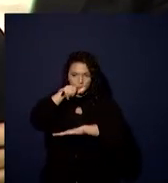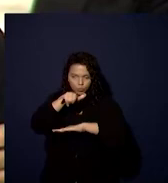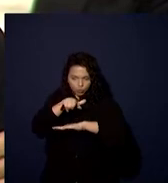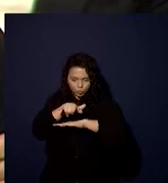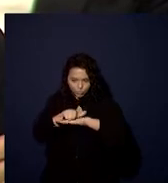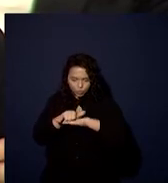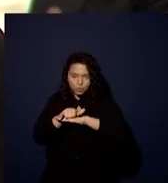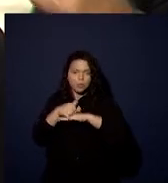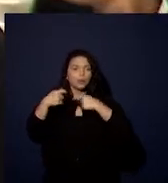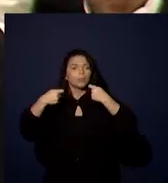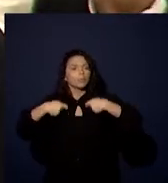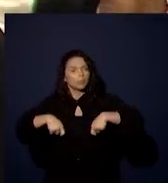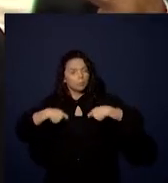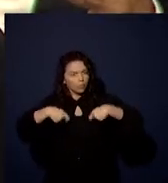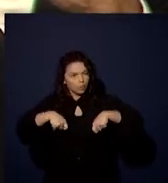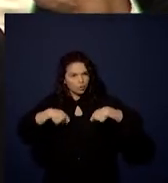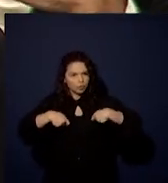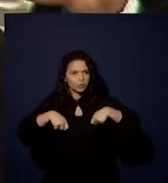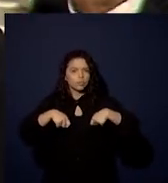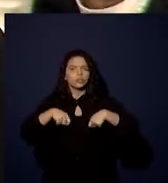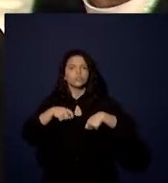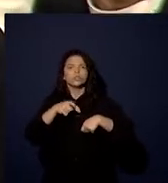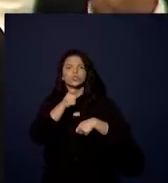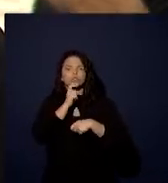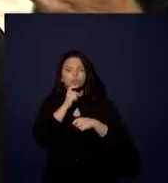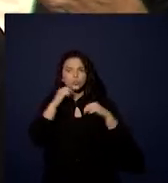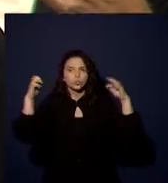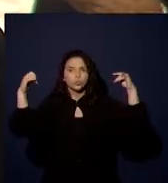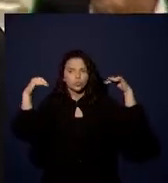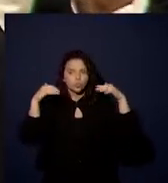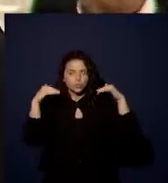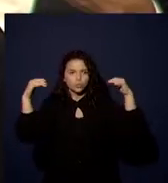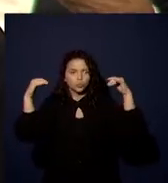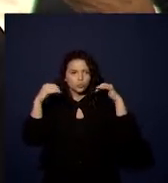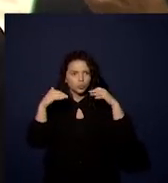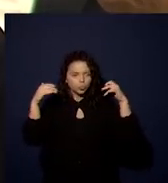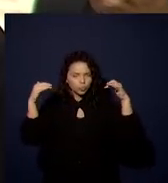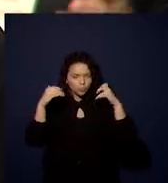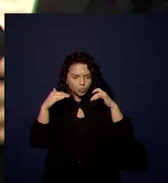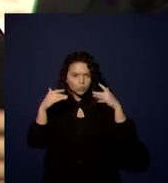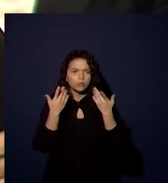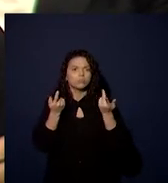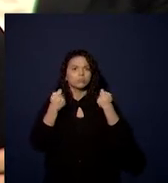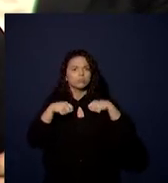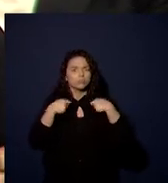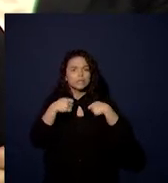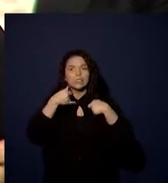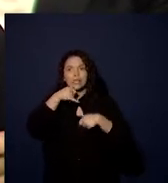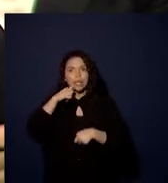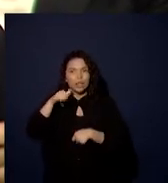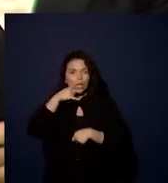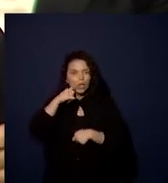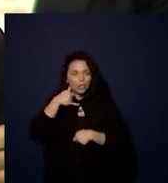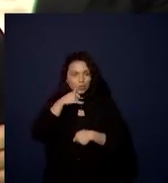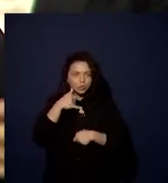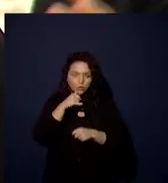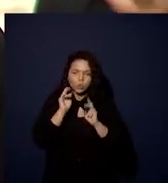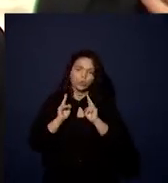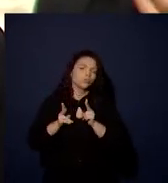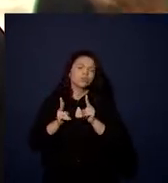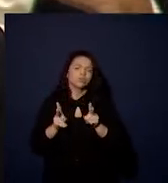eles precisam continuar refrigerando a cabine eles precisam continuar gerando energia elétrica e